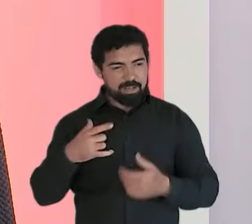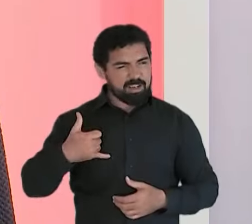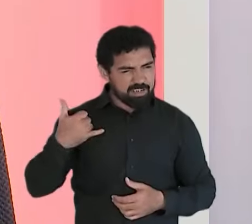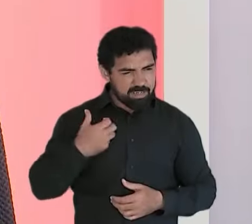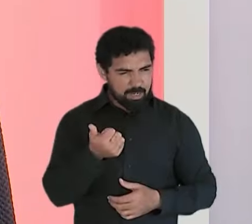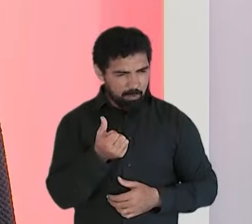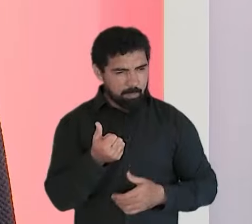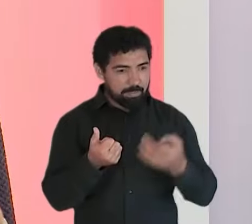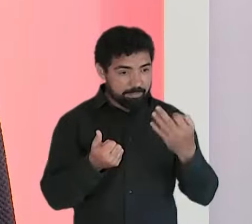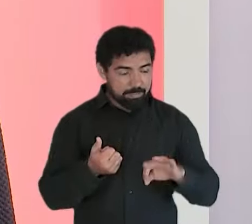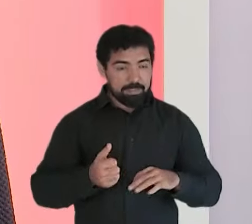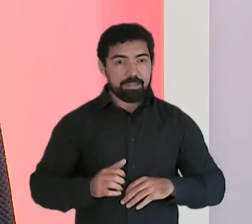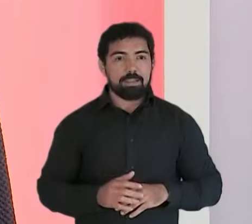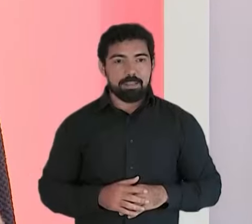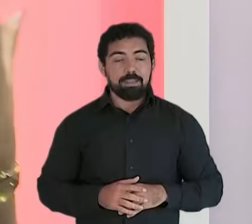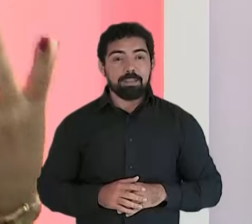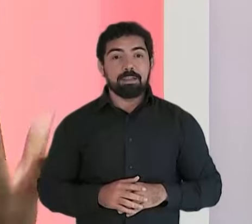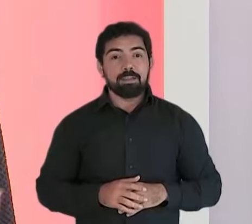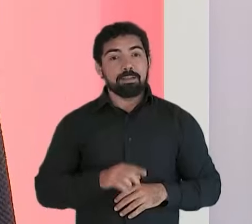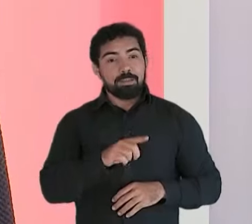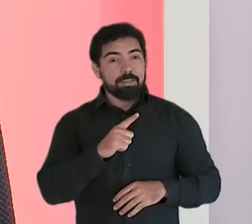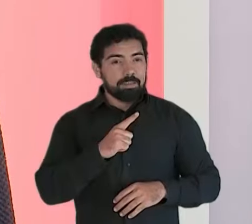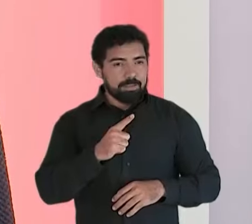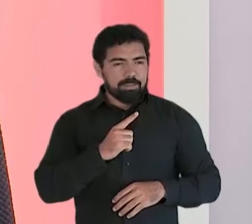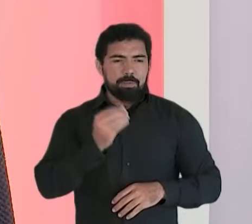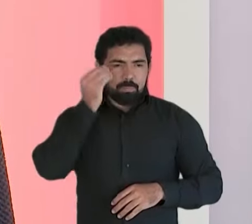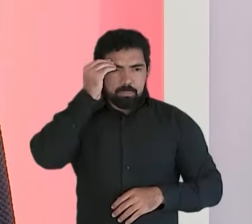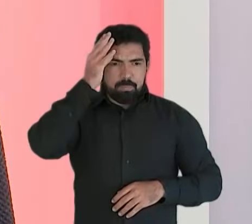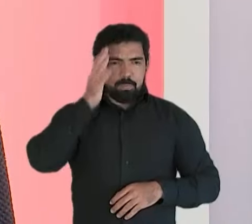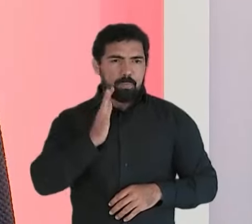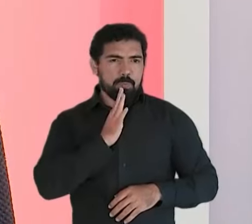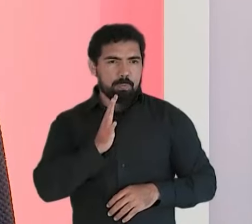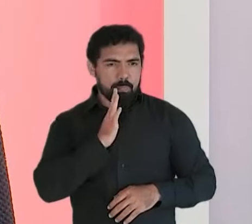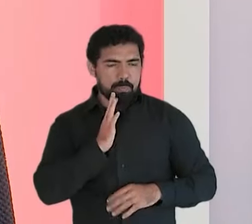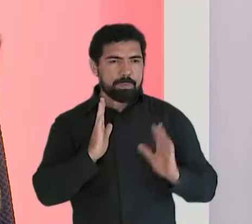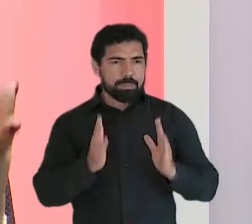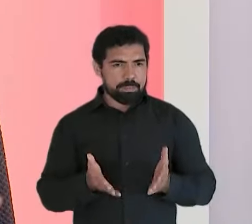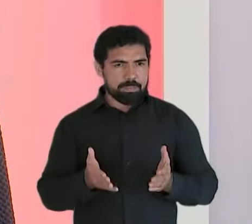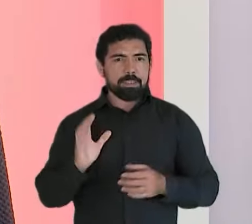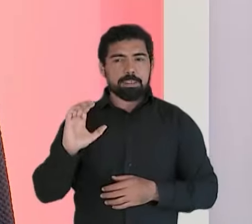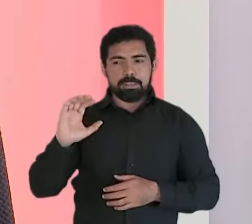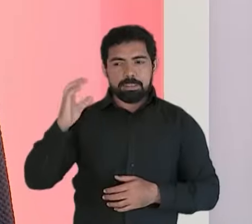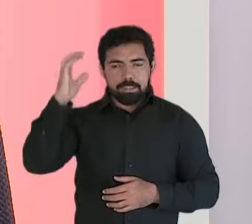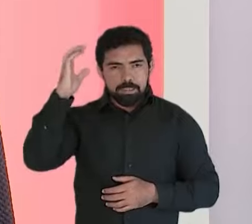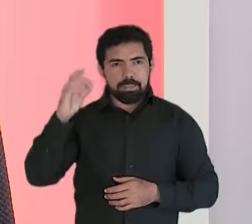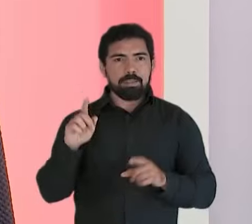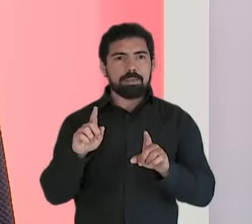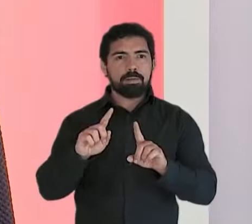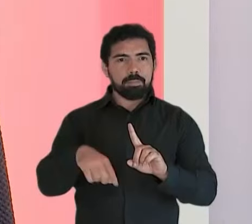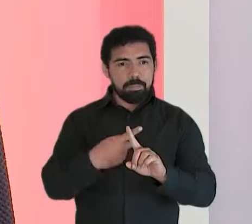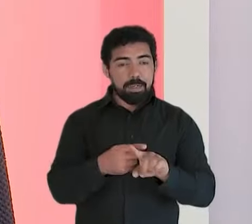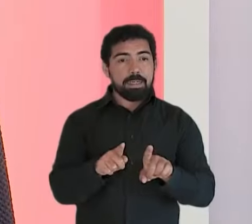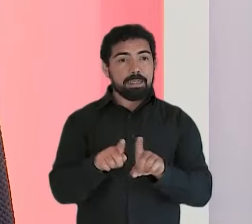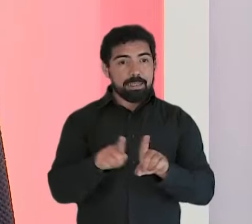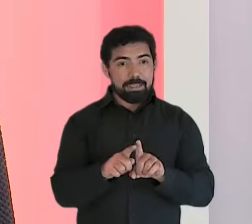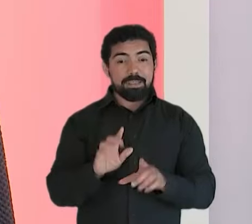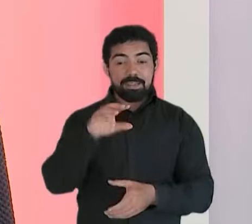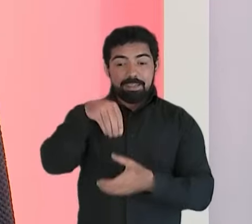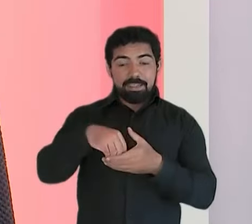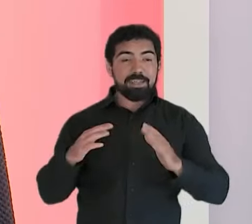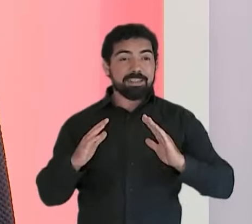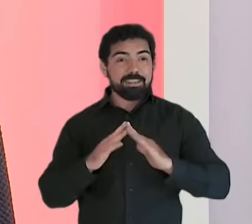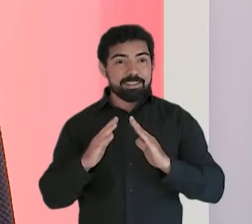anos, a senhora tem todo um conhecimento científico sobre isso, mas quando a gente está em